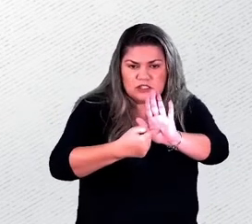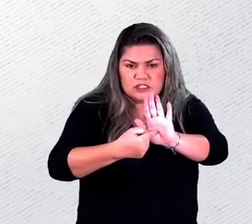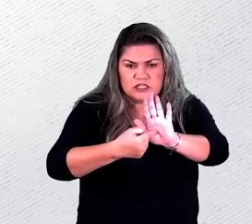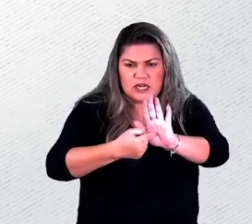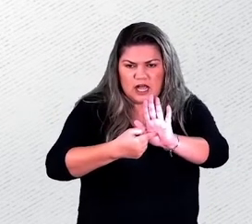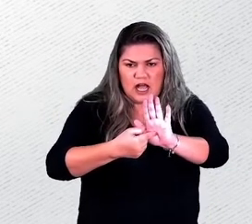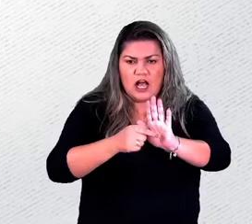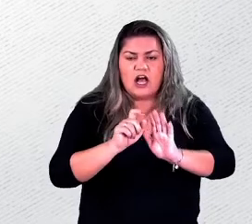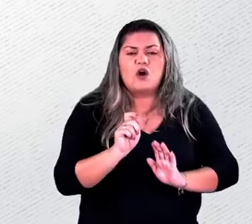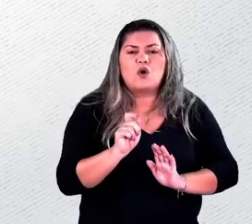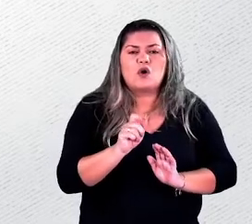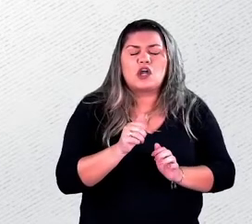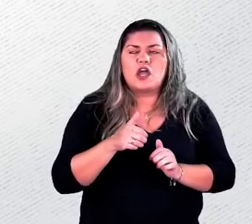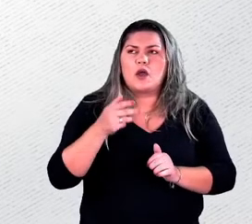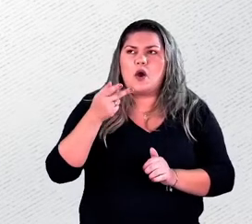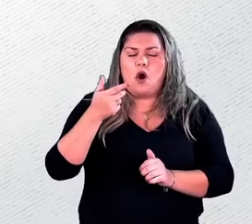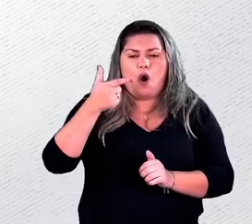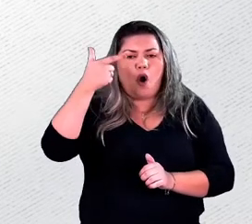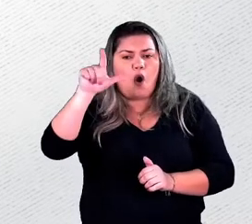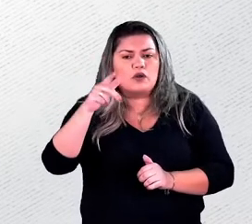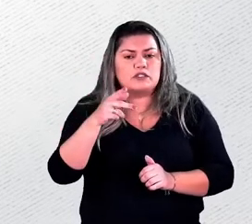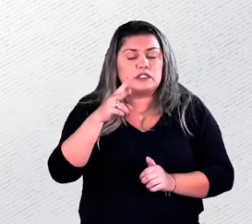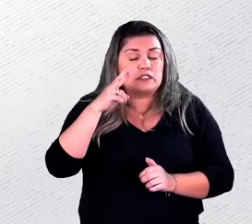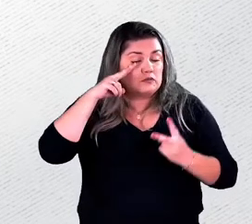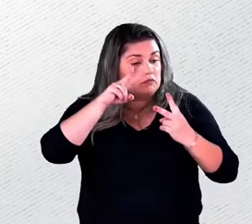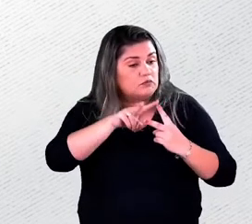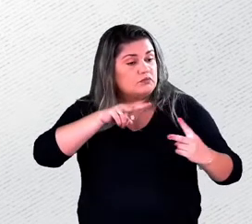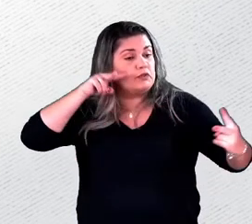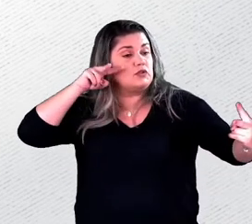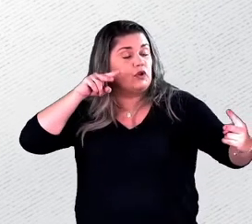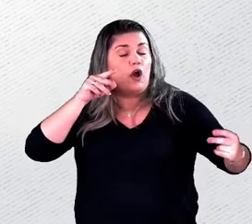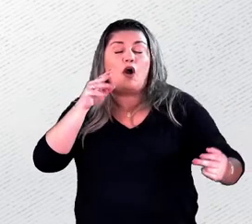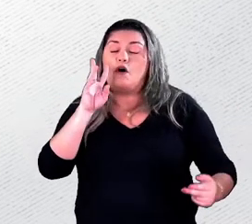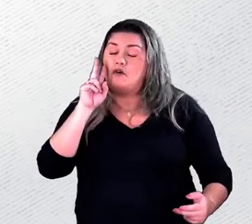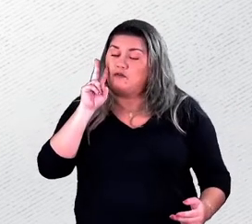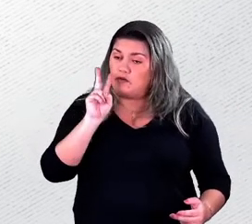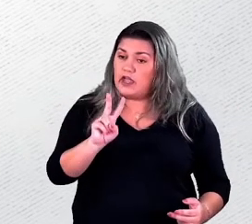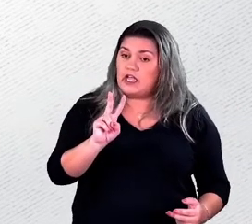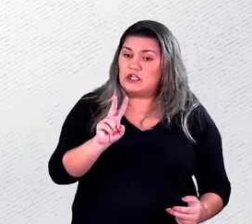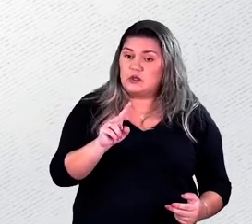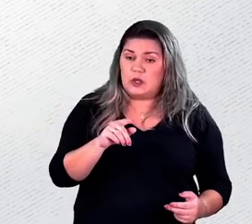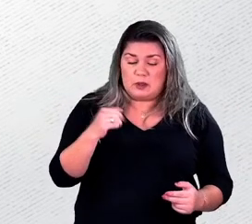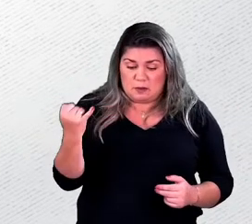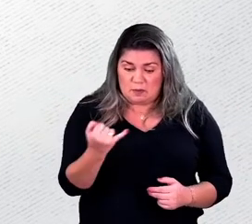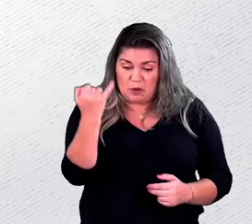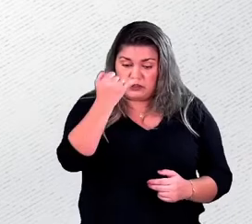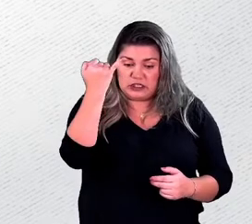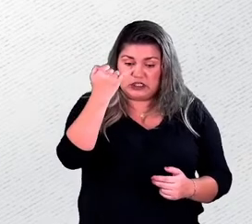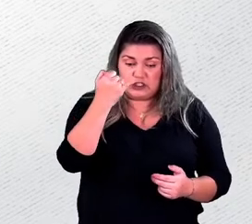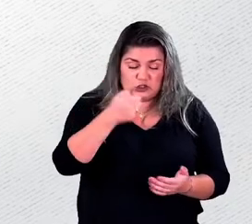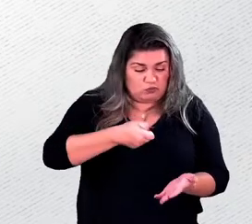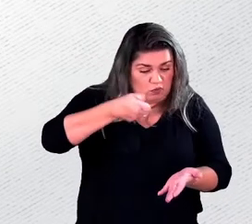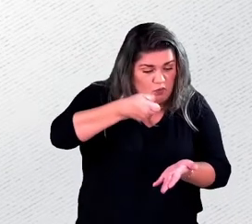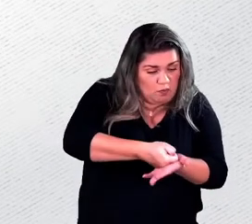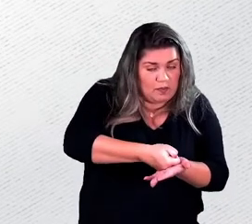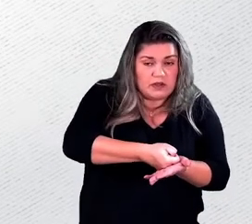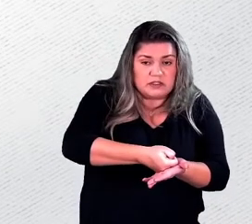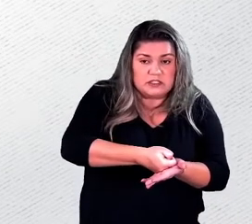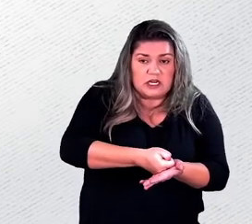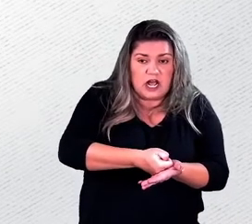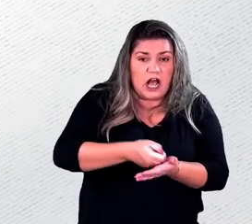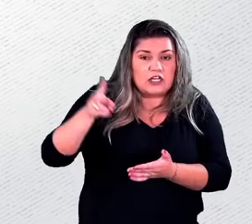pessoas nos acompanham de casa é importante deixar registrado até como um registro histórico